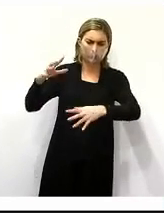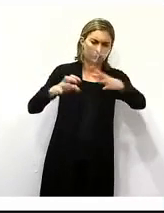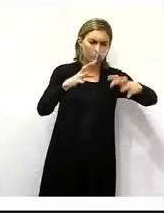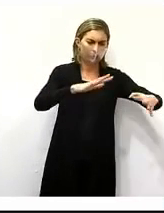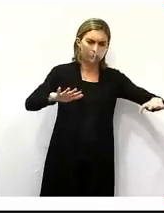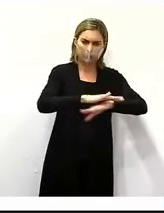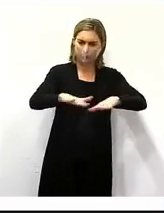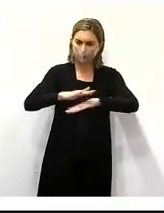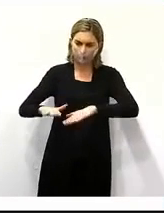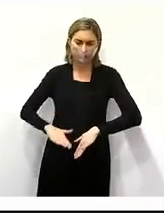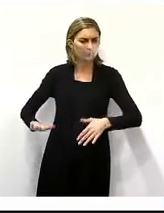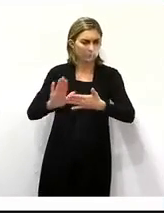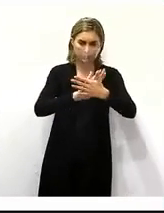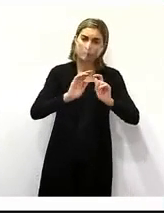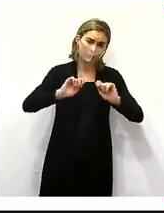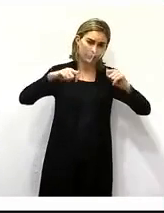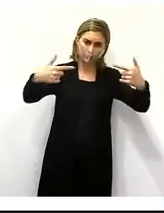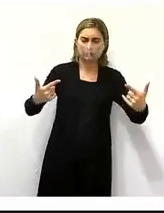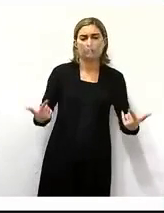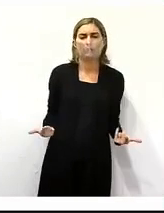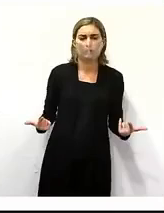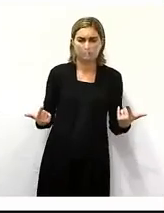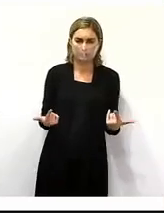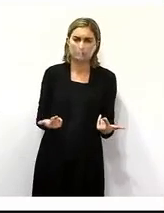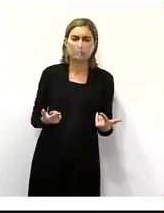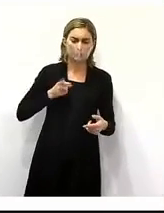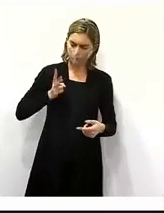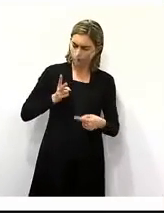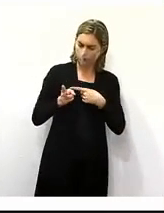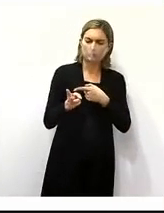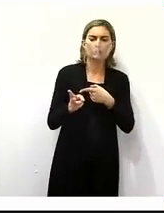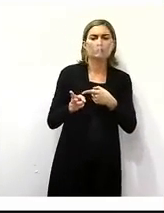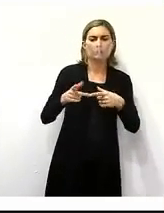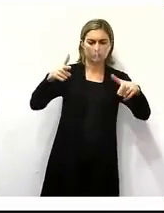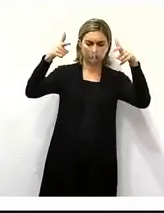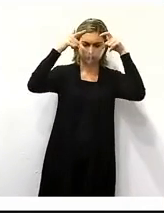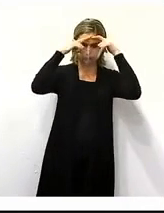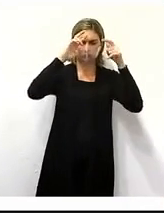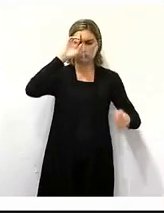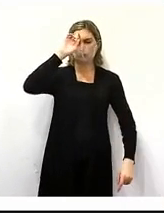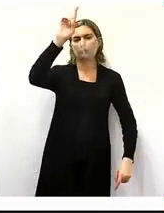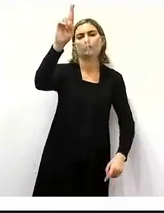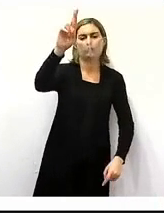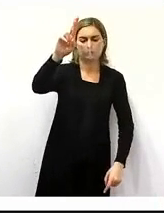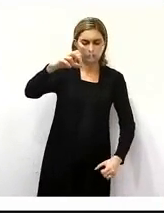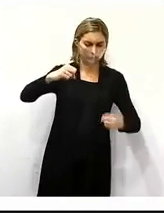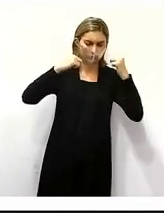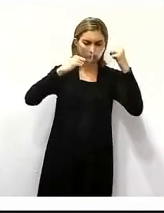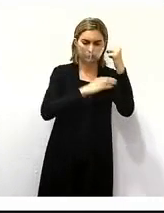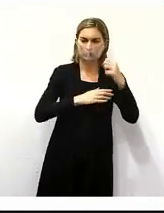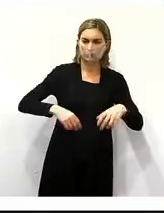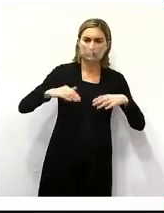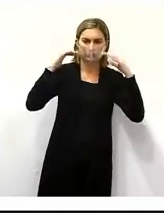que puder e, claro, por outro lado, manter-se no poder, manter a sua força